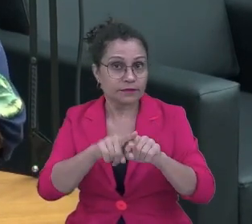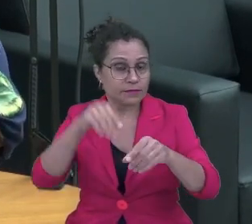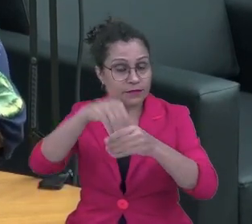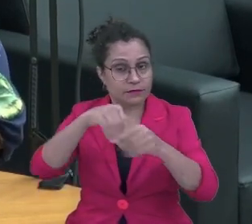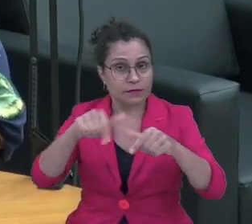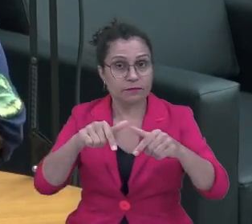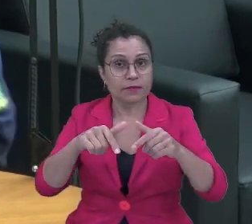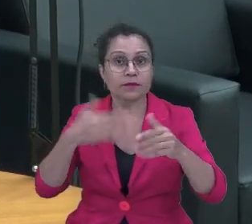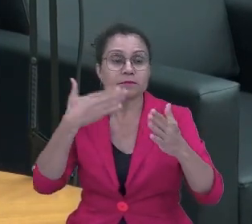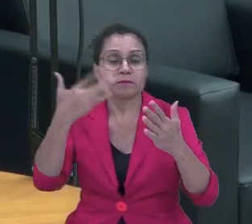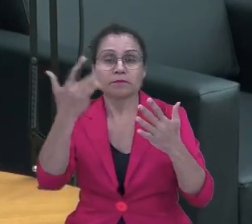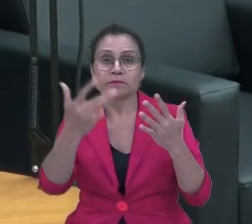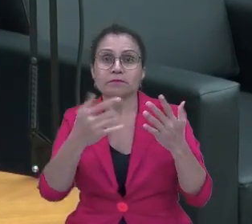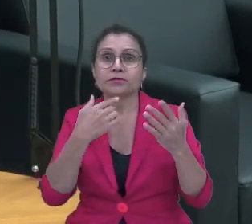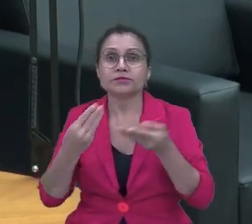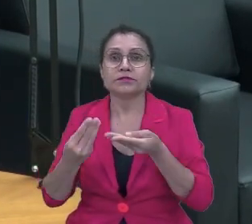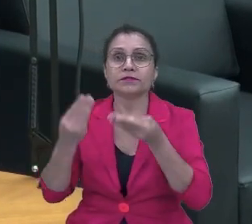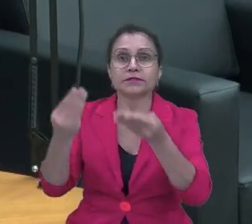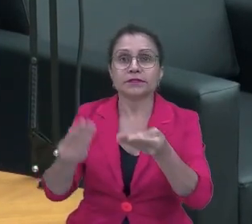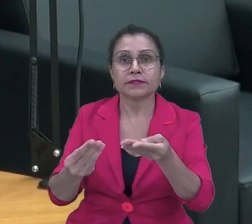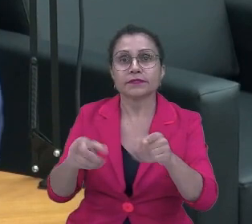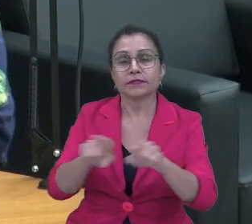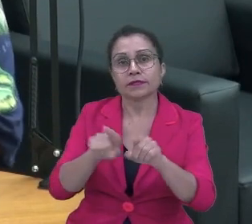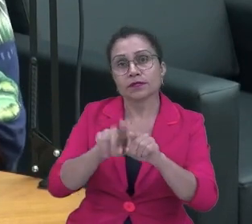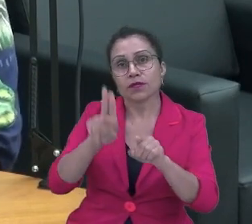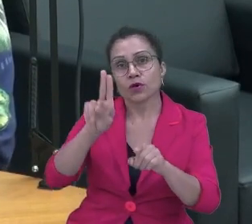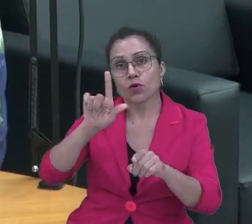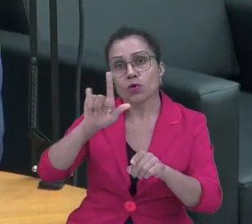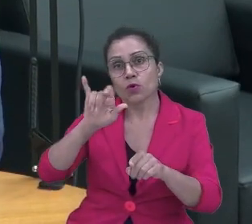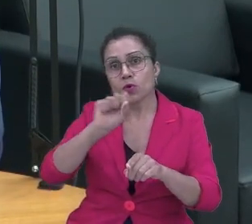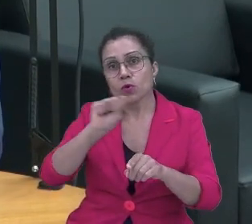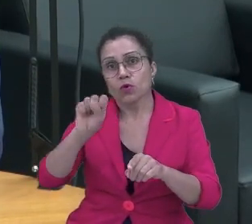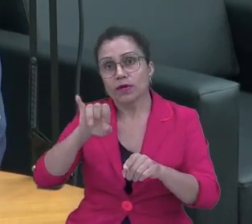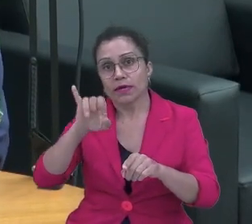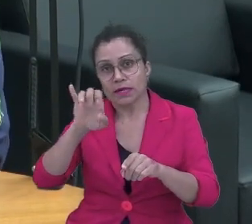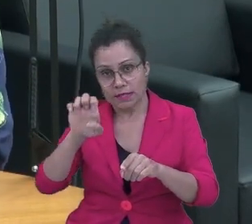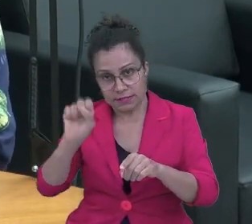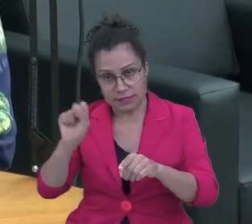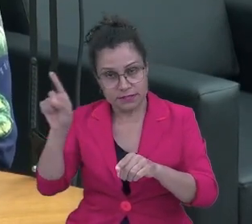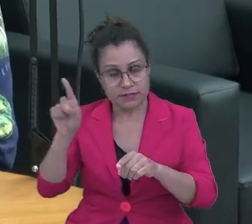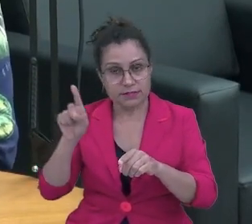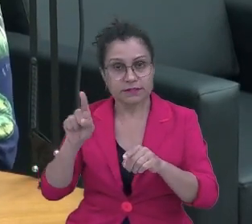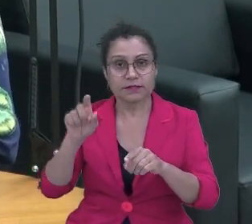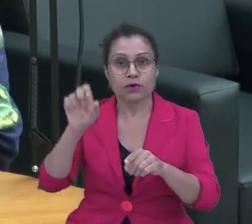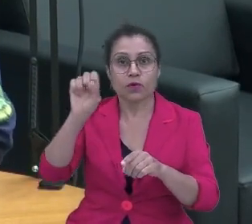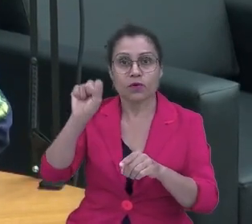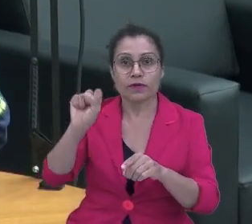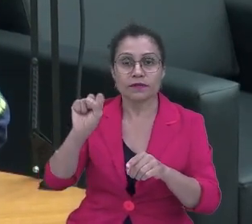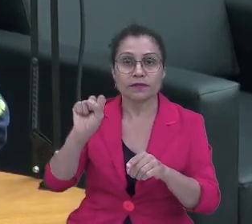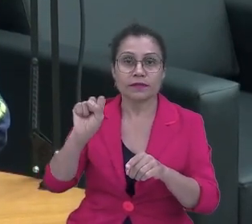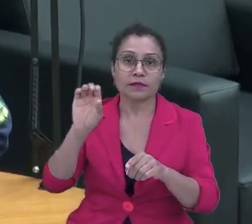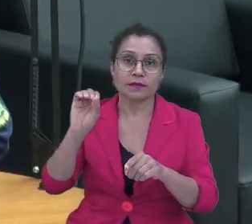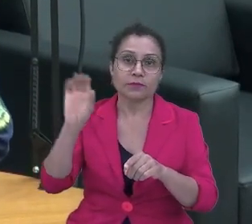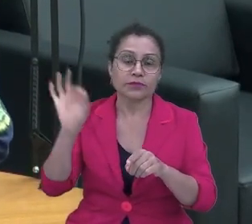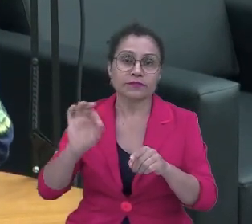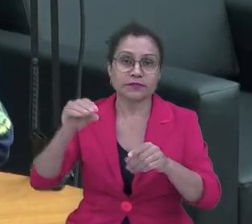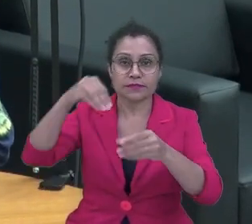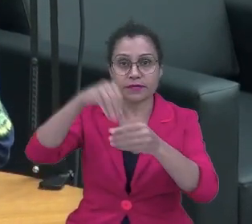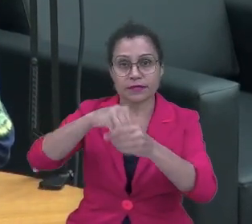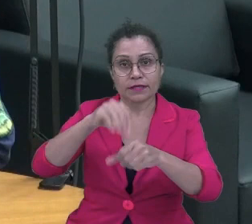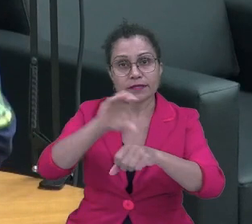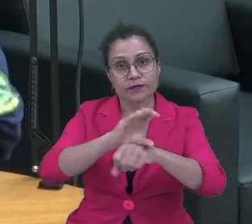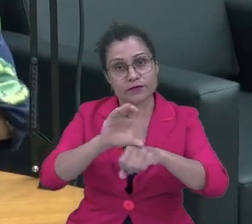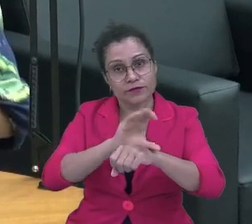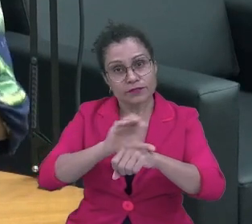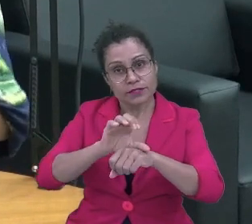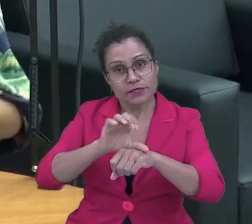reivindicações, entregaram na época para o Ulisses Guimarães, fez parte da Constituição. 80% dessa carta está dentro da Constituição Federal de